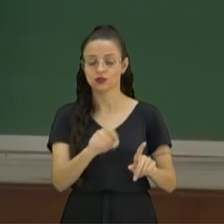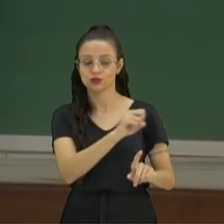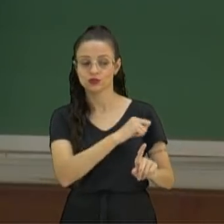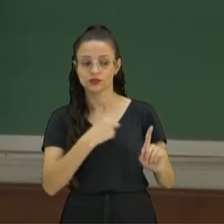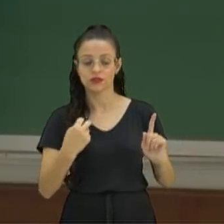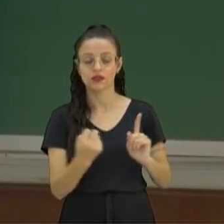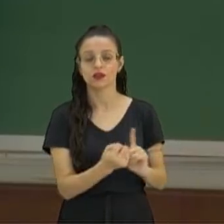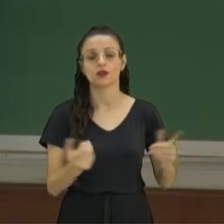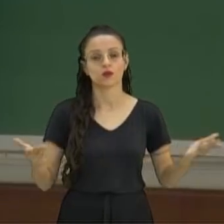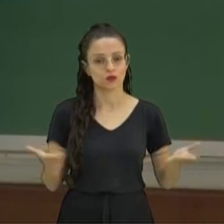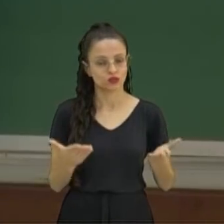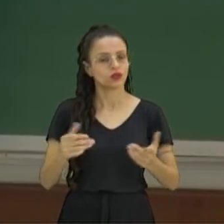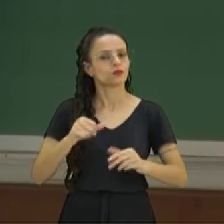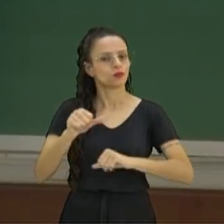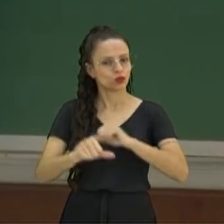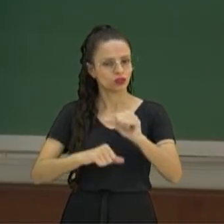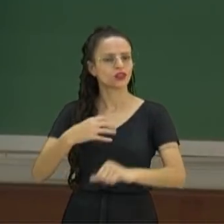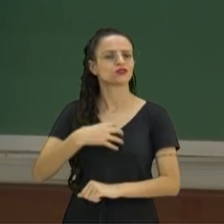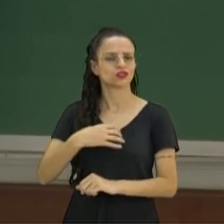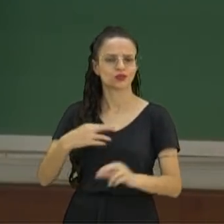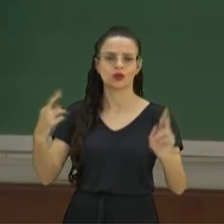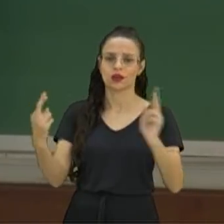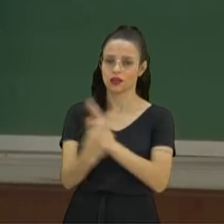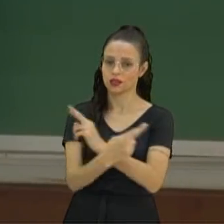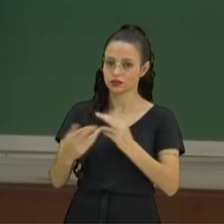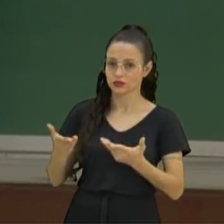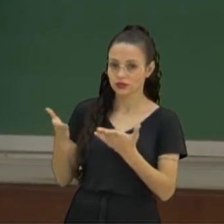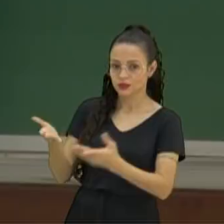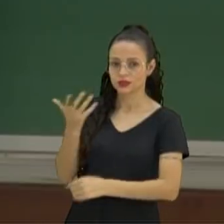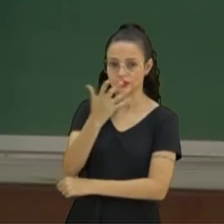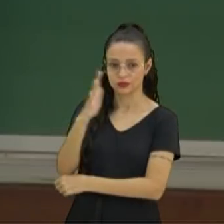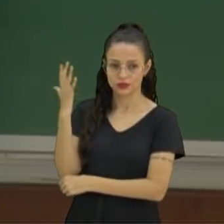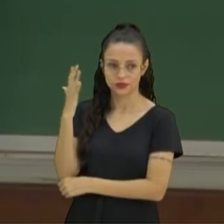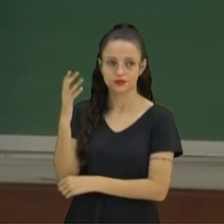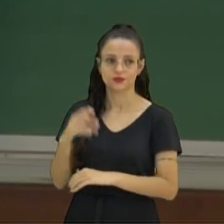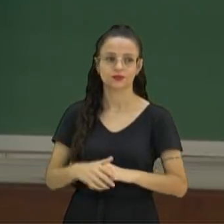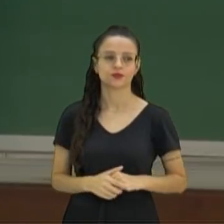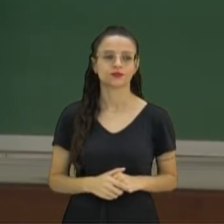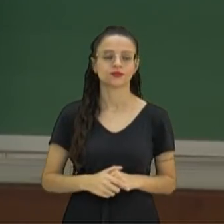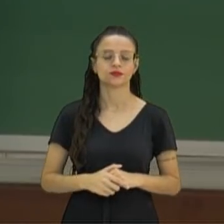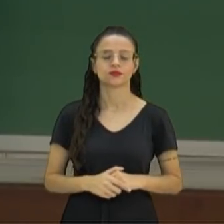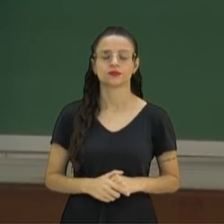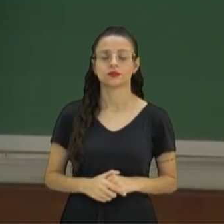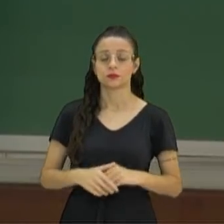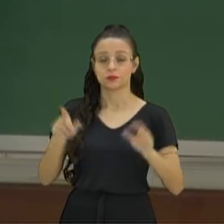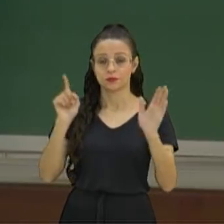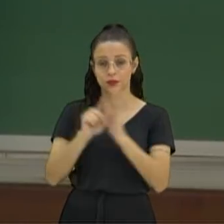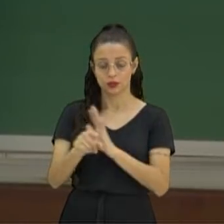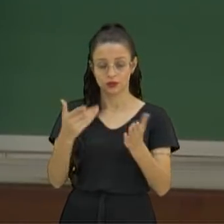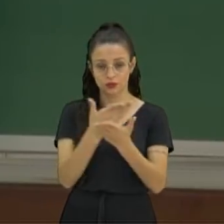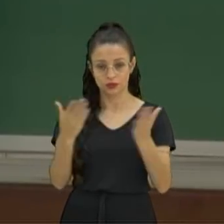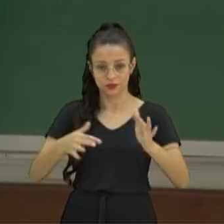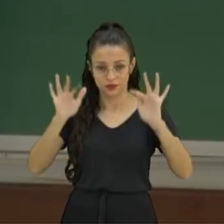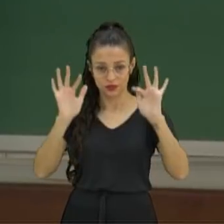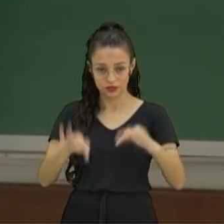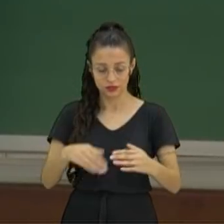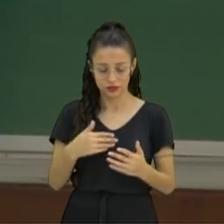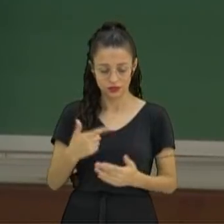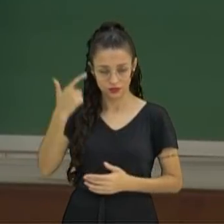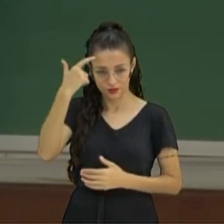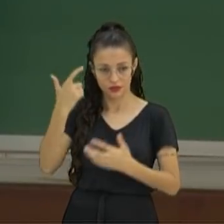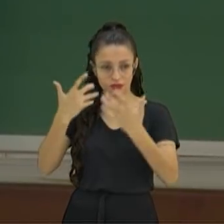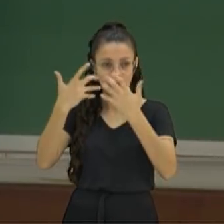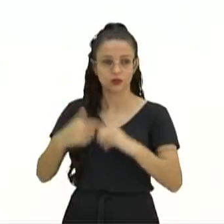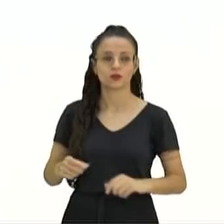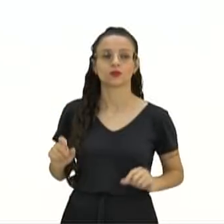é justamente mudar a forma de se relacionar com a natureza, tá? E aí, perguntinha ali para a gente finalizar essa nossa